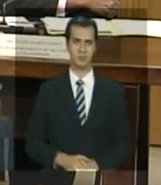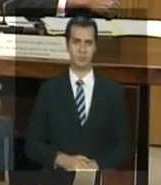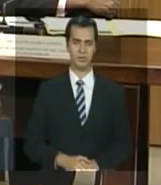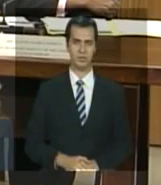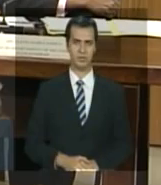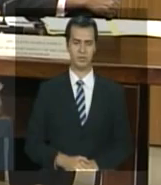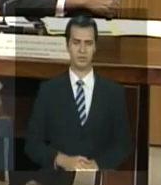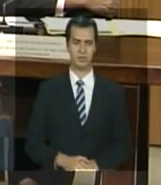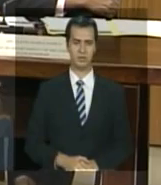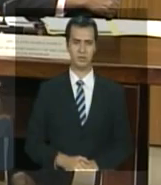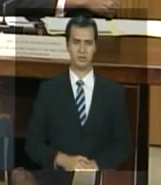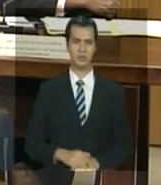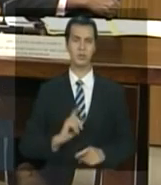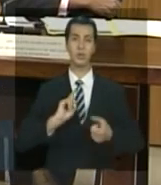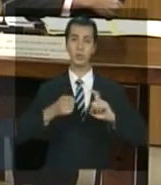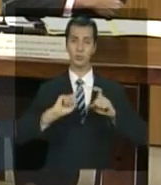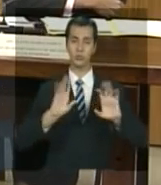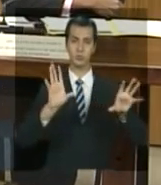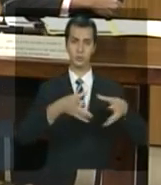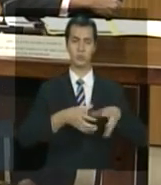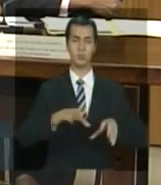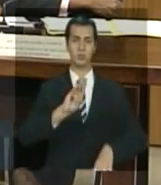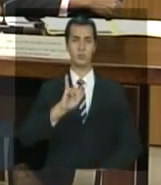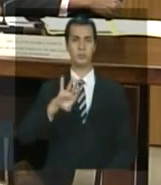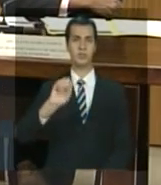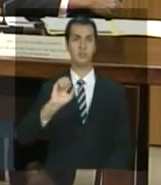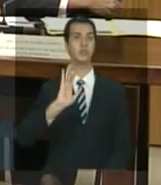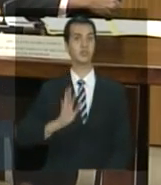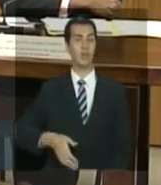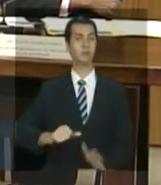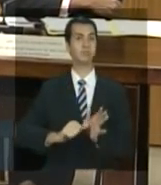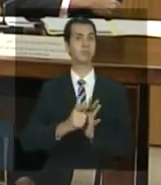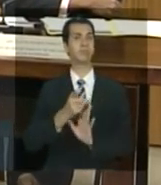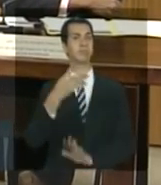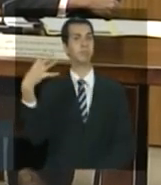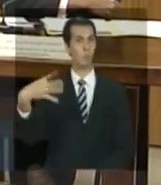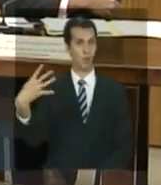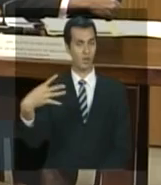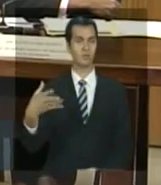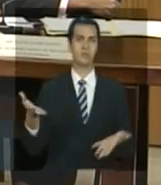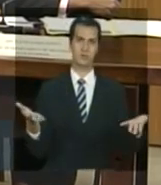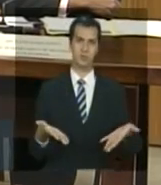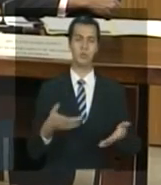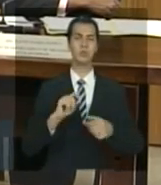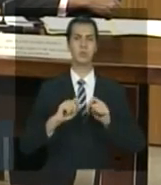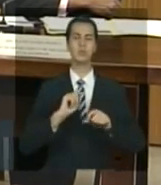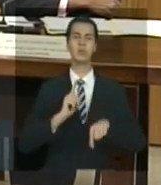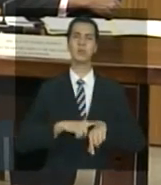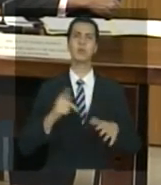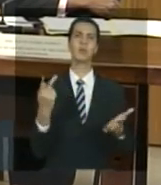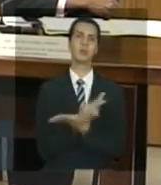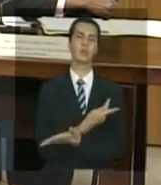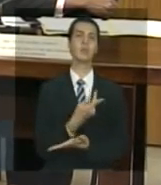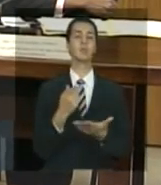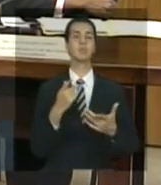A reunião do BRICS, essa será a quarta cúpula do BRICS, se realiza num momento